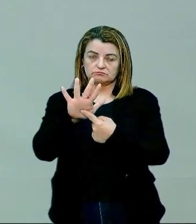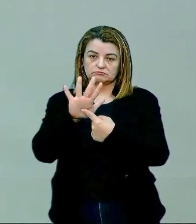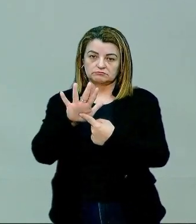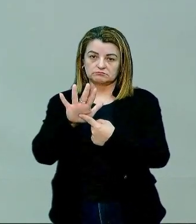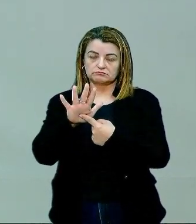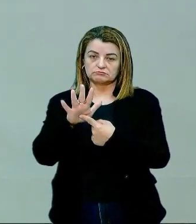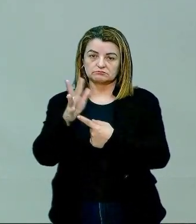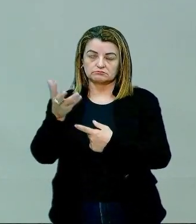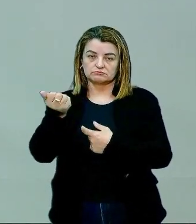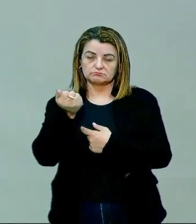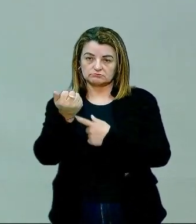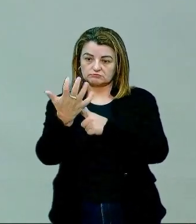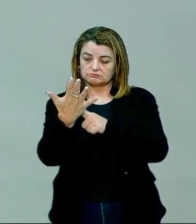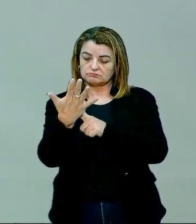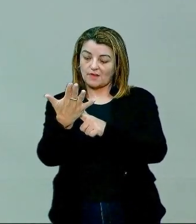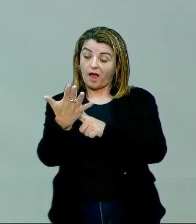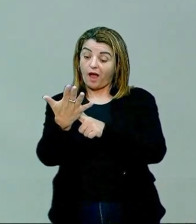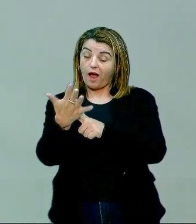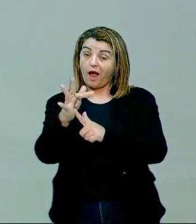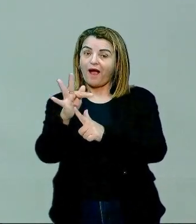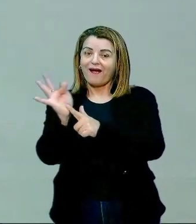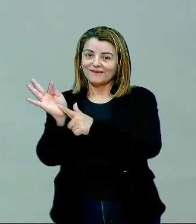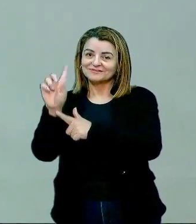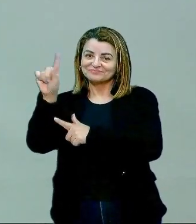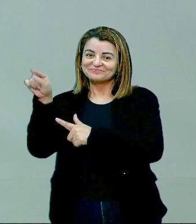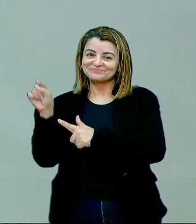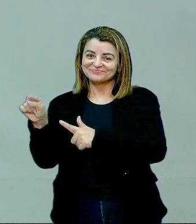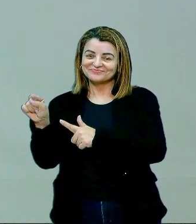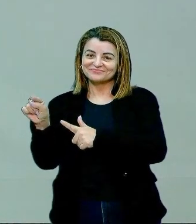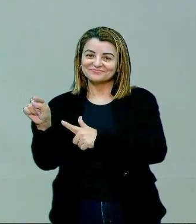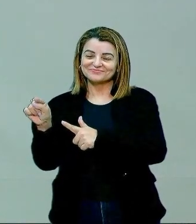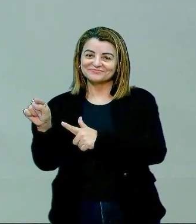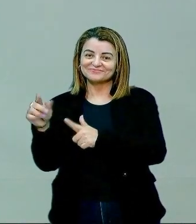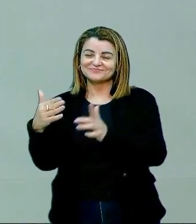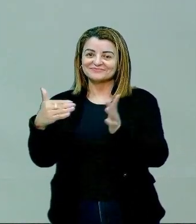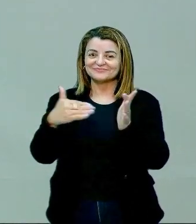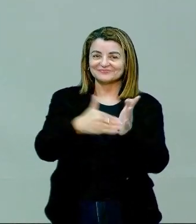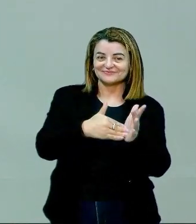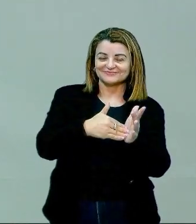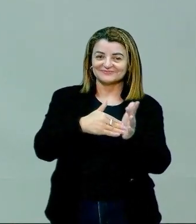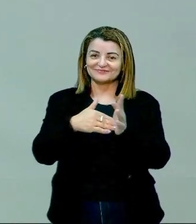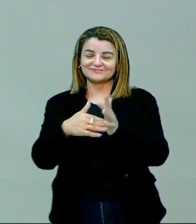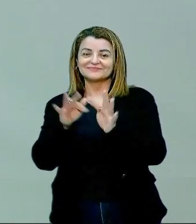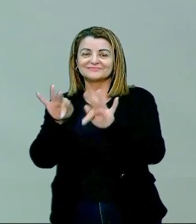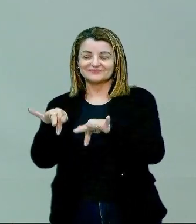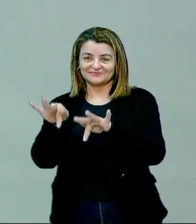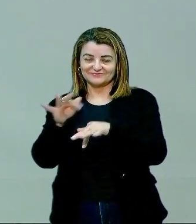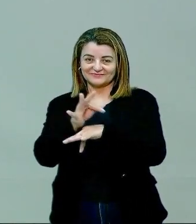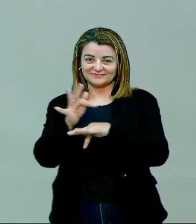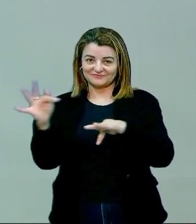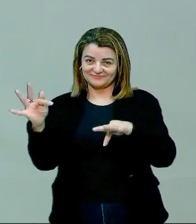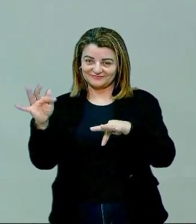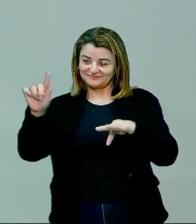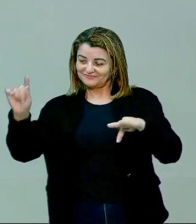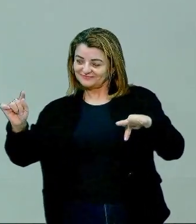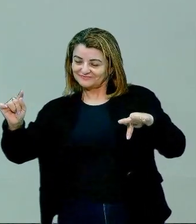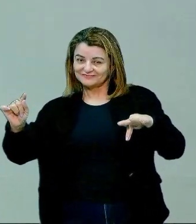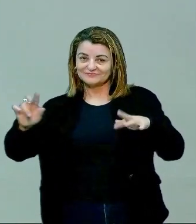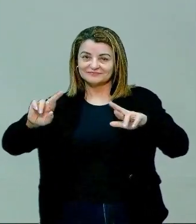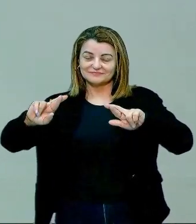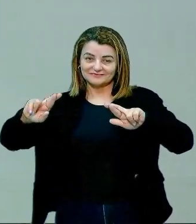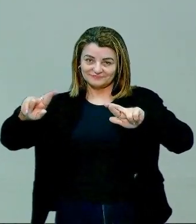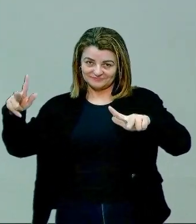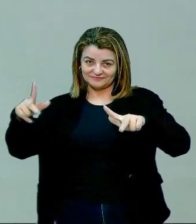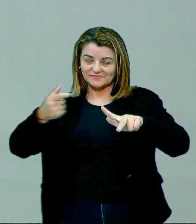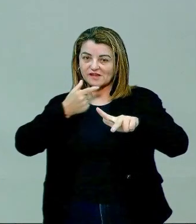que vai nos dizer que a frase é uma interrogação até nós chegarmos ao fim dela. Diferente da língua inglesa,